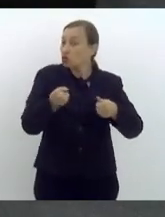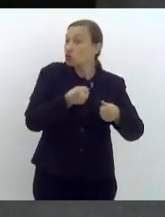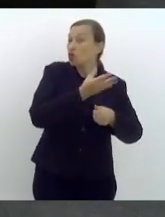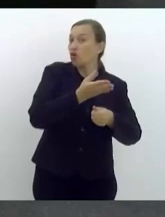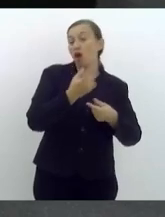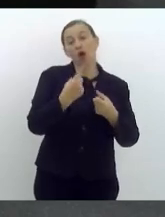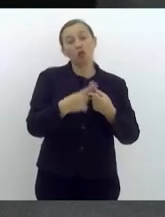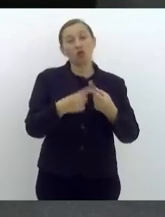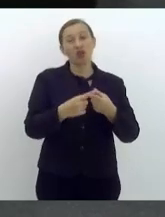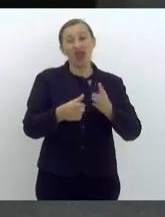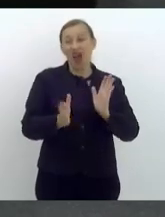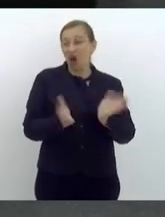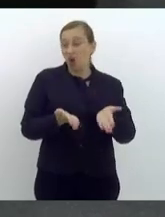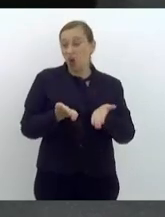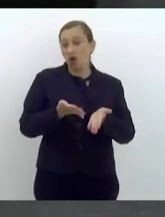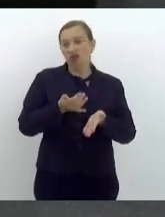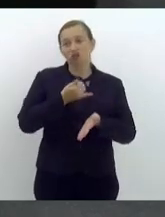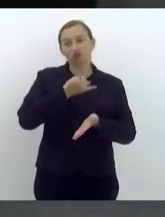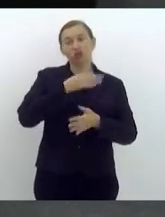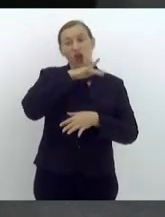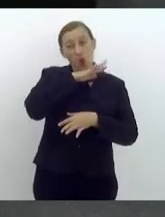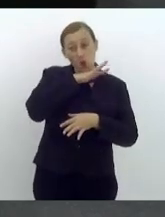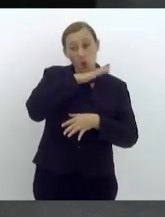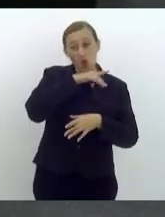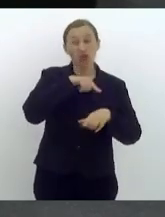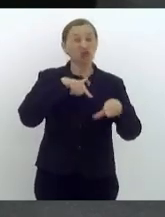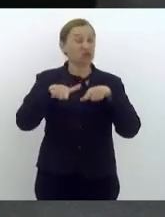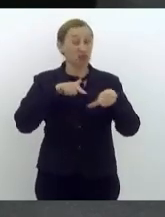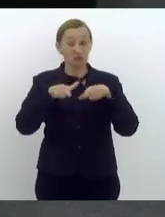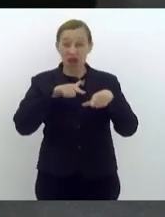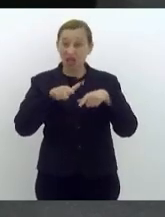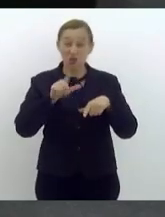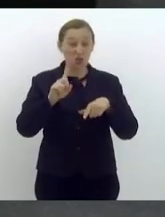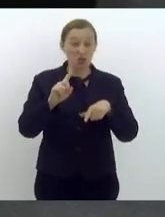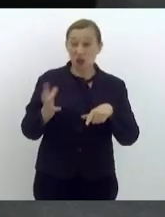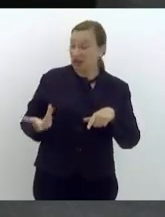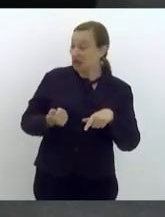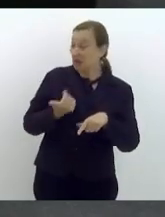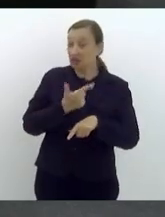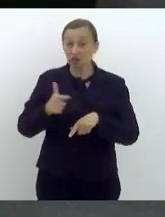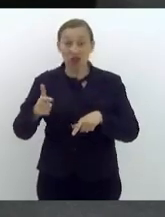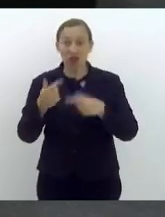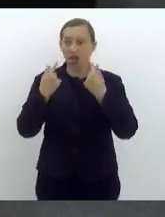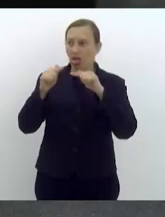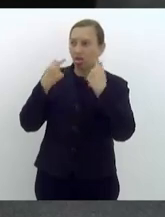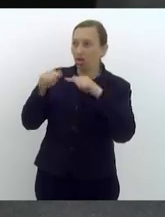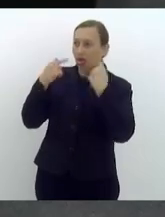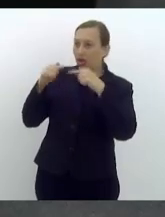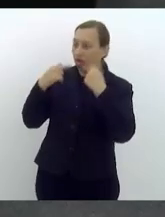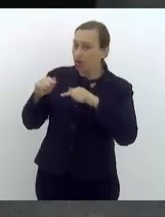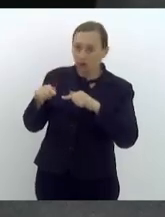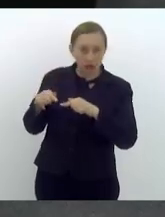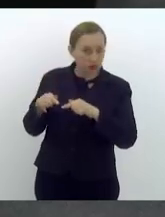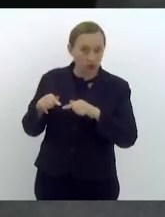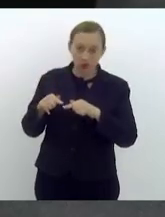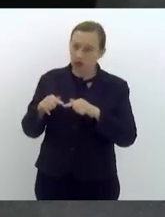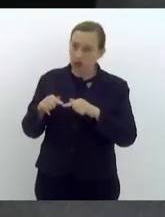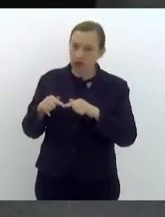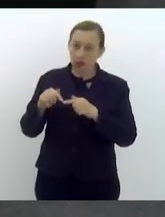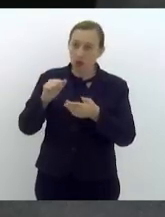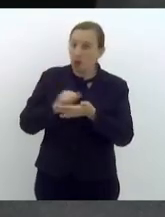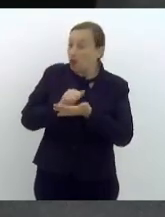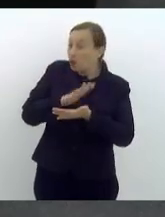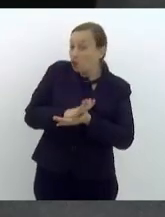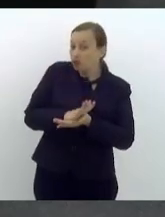nossas não estão funcionando bem, os serviços não são de boa qualidade, as reclamações não viram multas ou mudanças